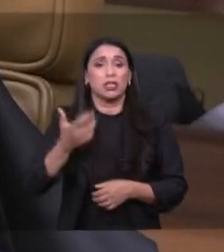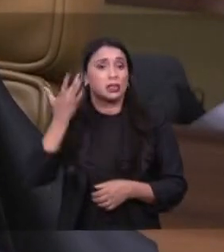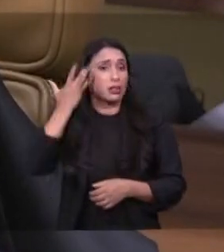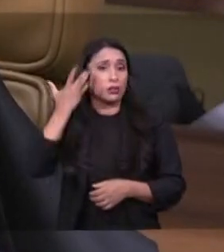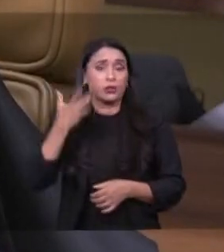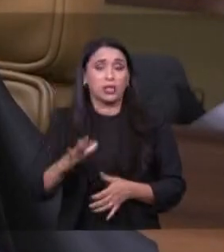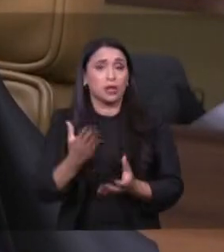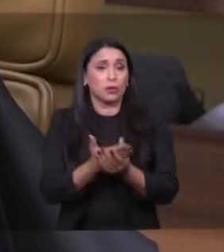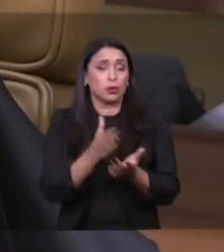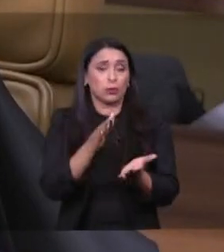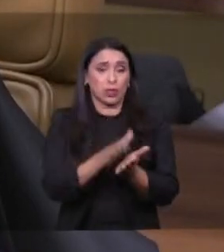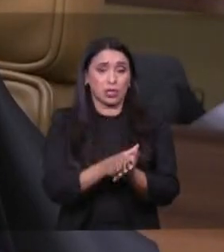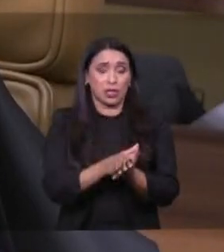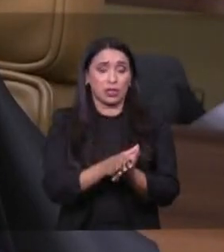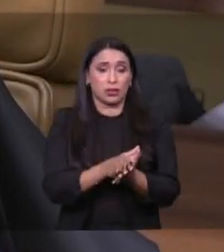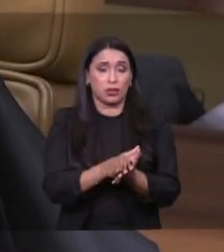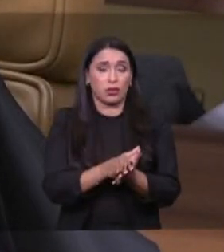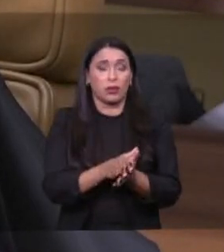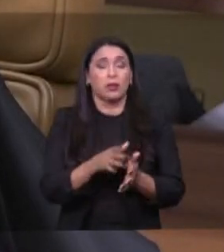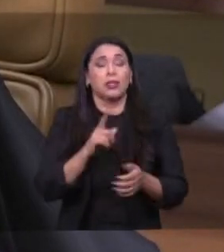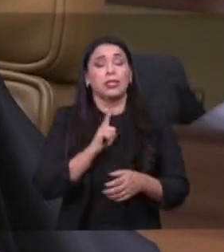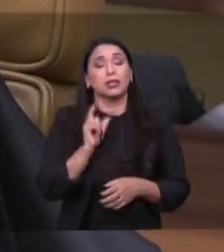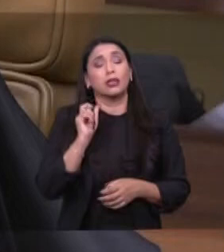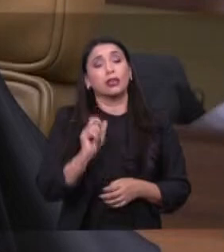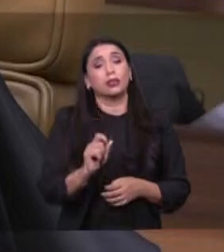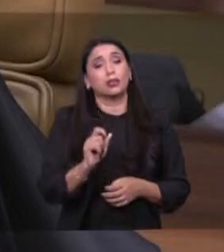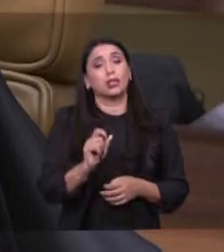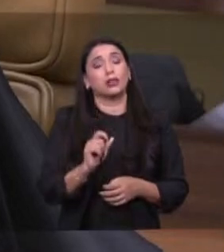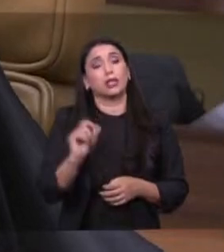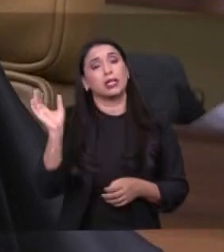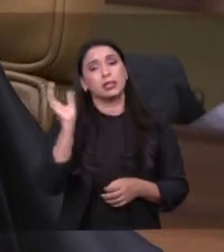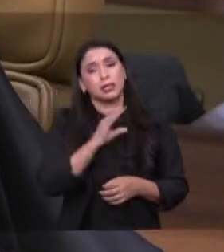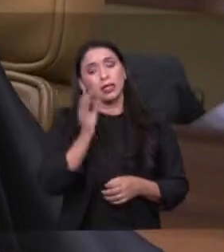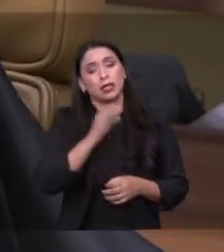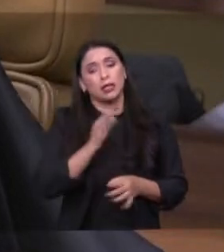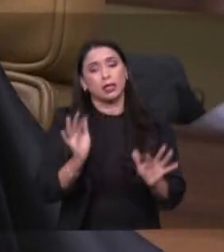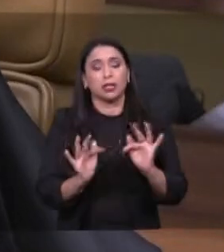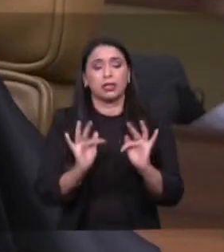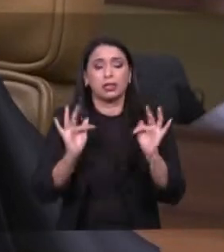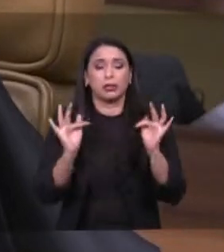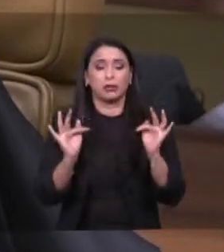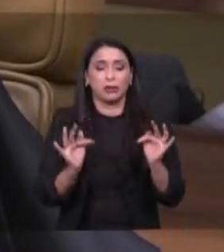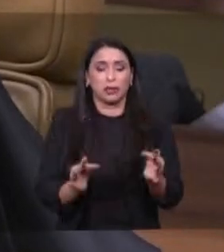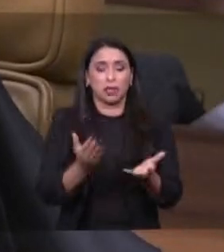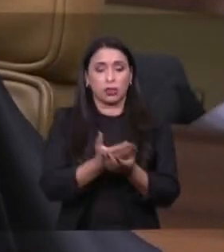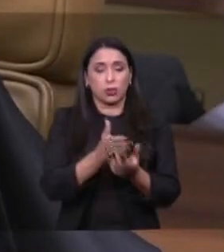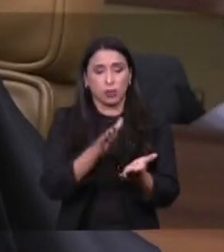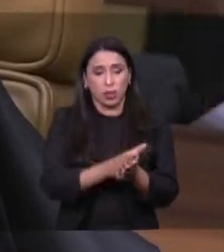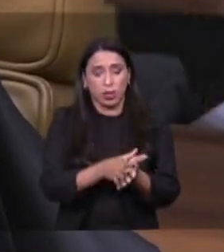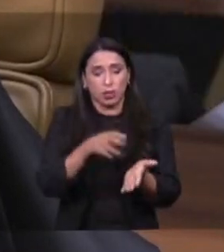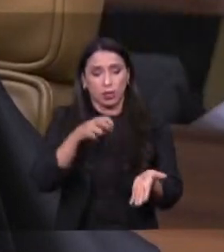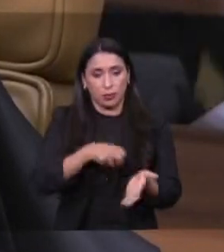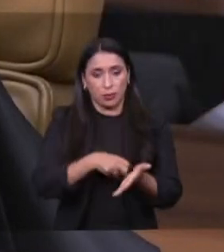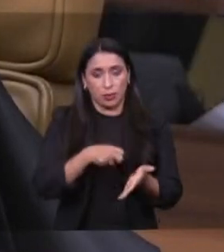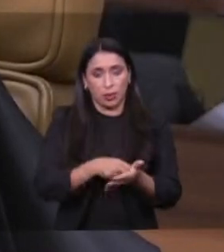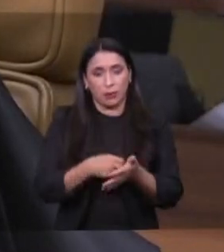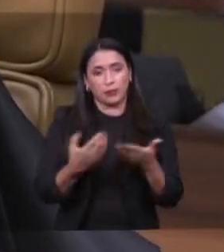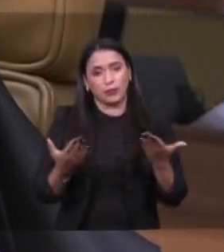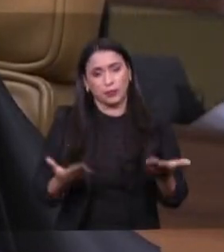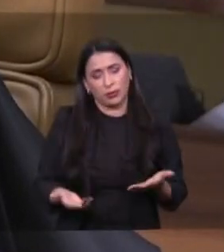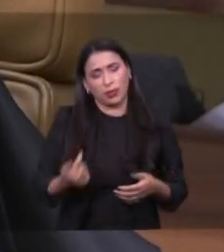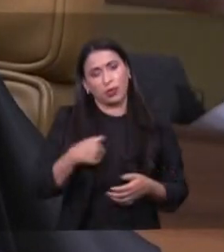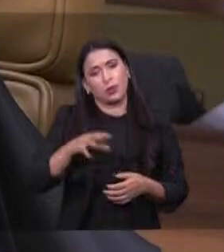contra o objetivo primordial da reforma de imprimir celeridade e simplicidade ao processo penal. Por essas razões, entendo